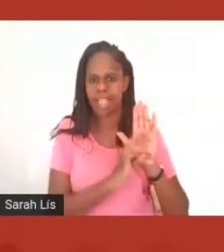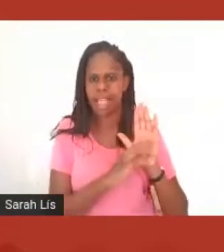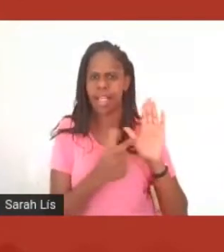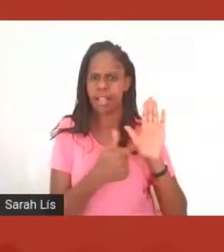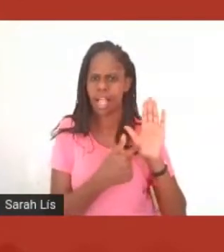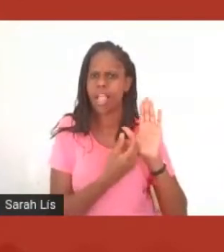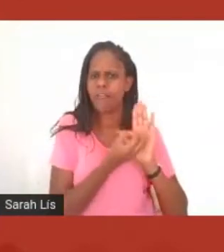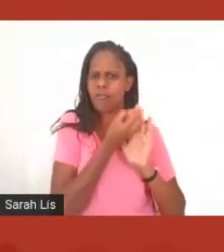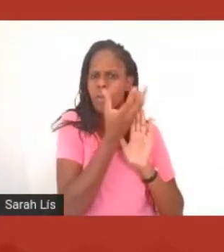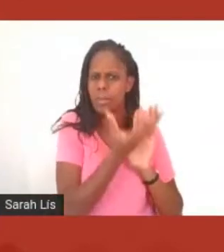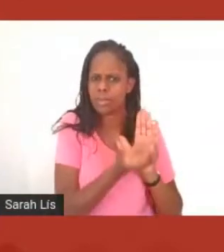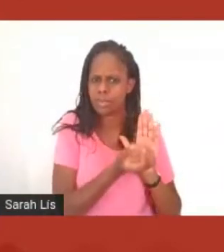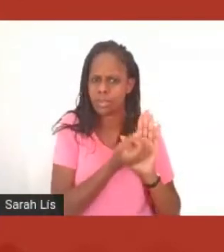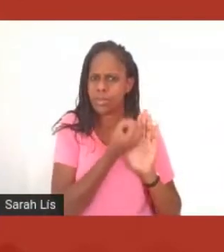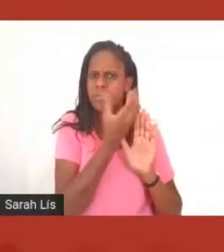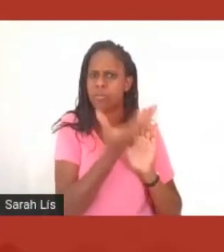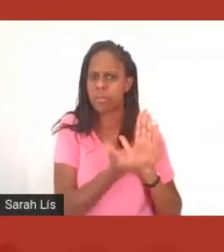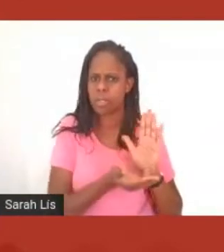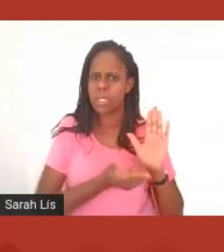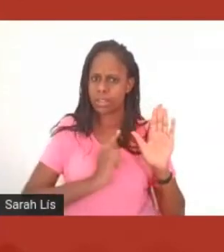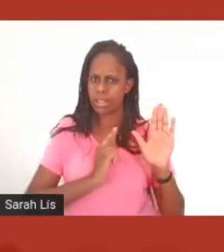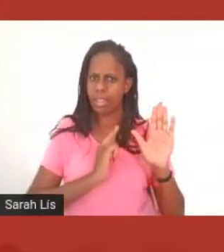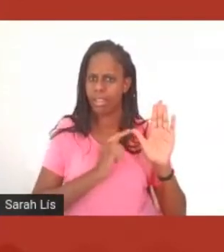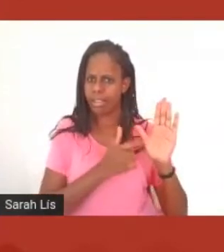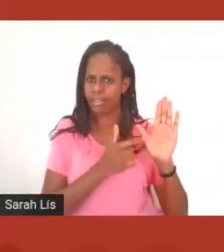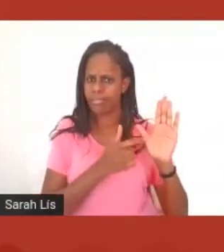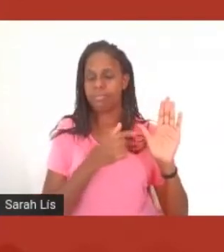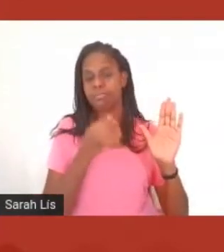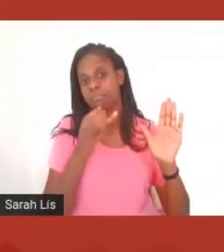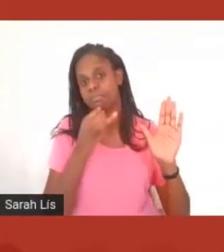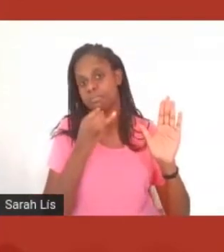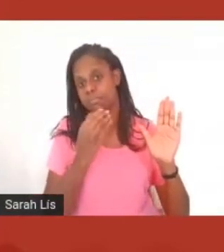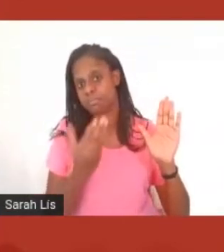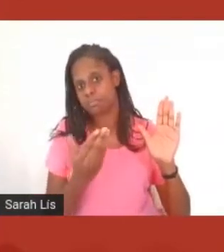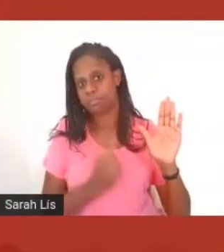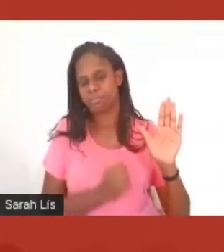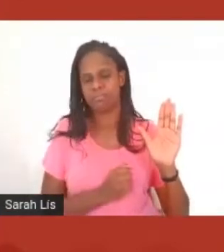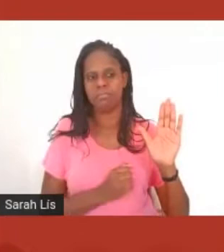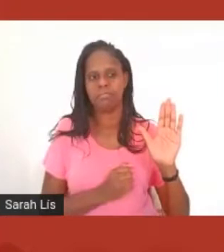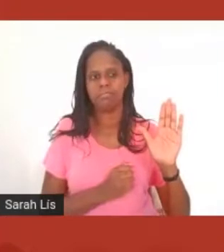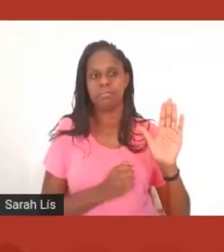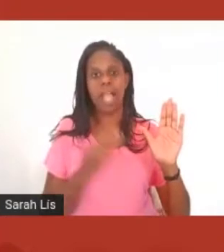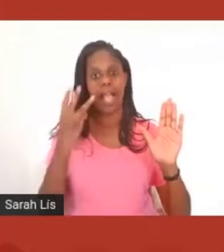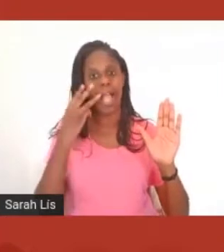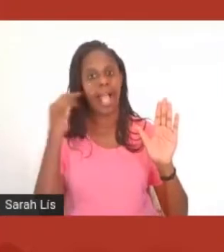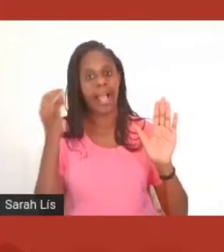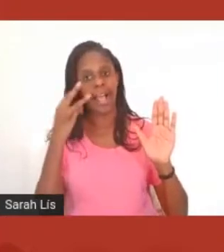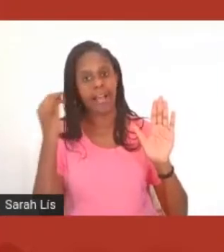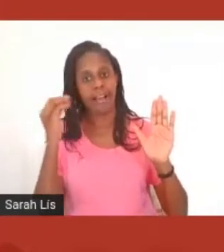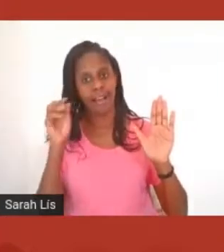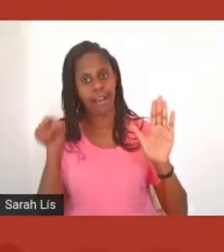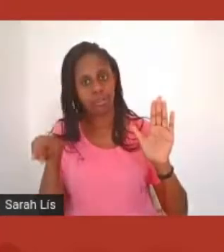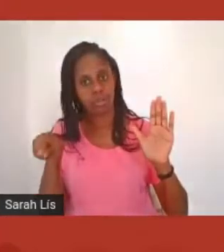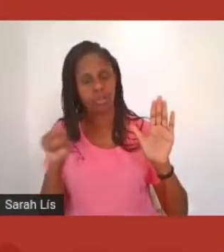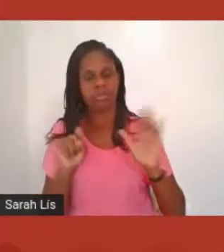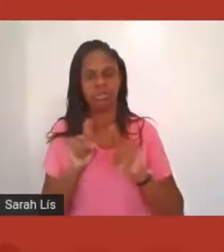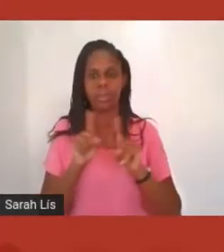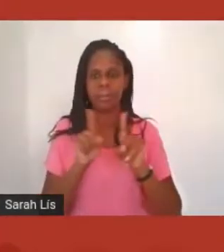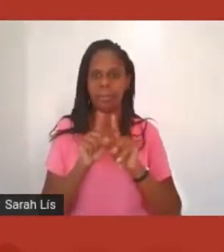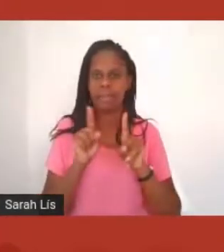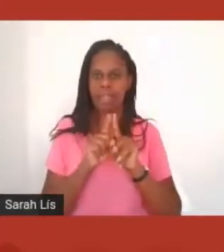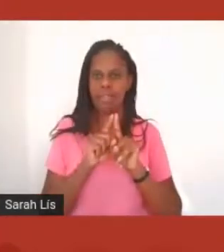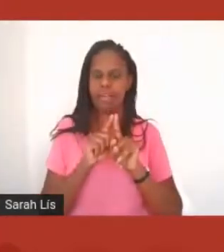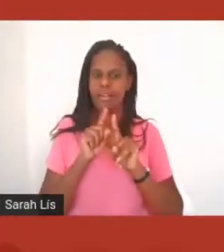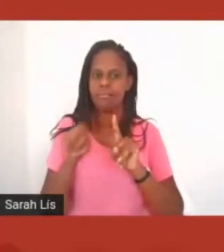algumas informações, né? Por exemplo, tanto do gato quanto da transformação do mingau, né?